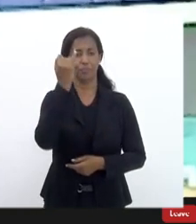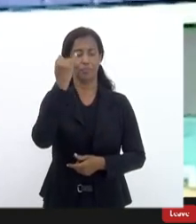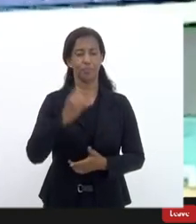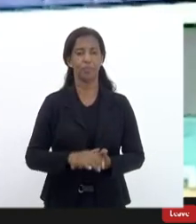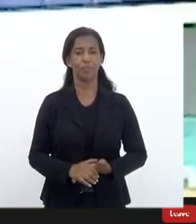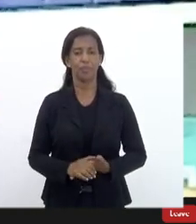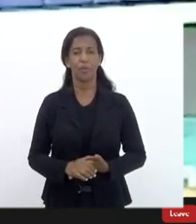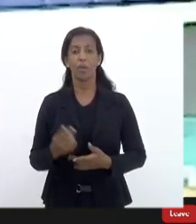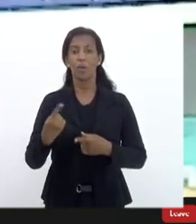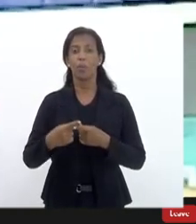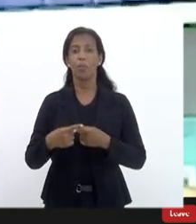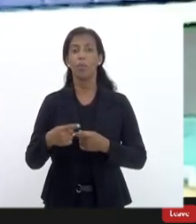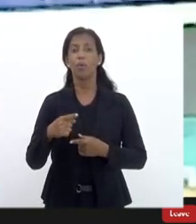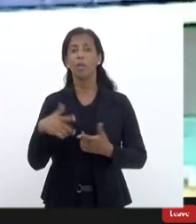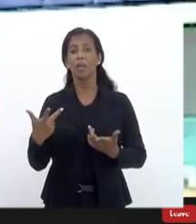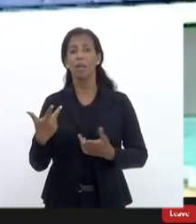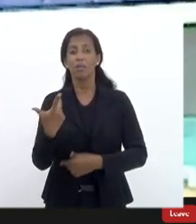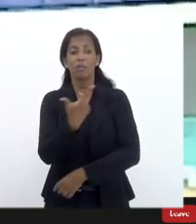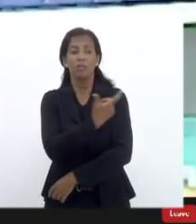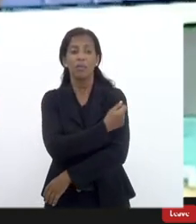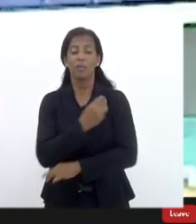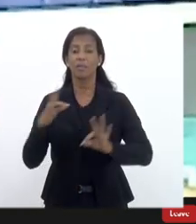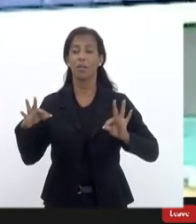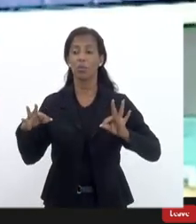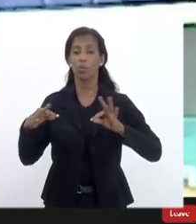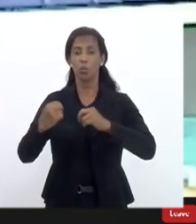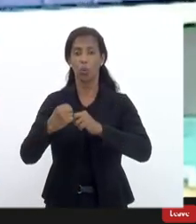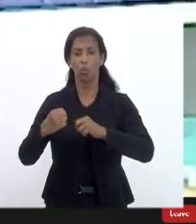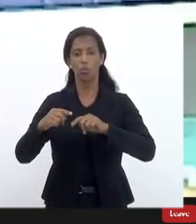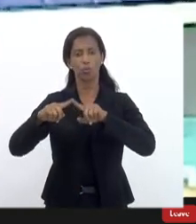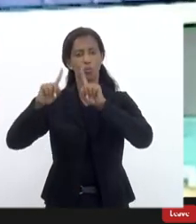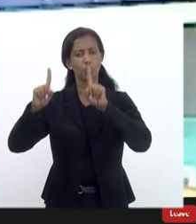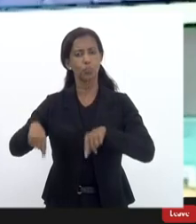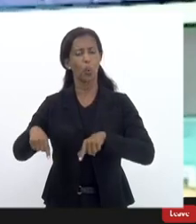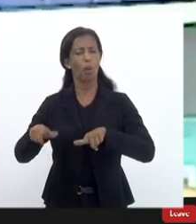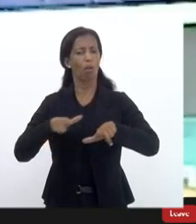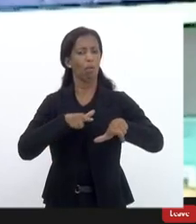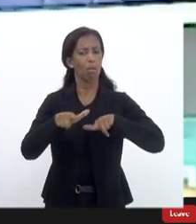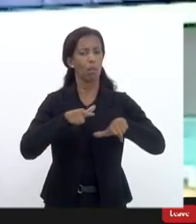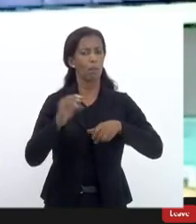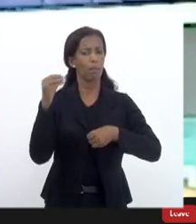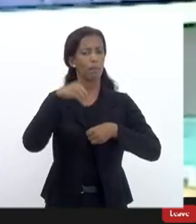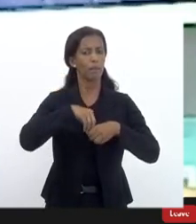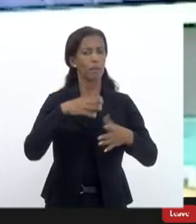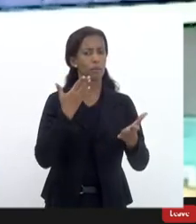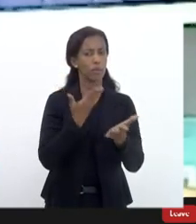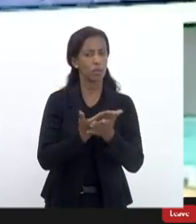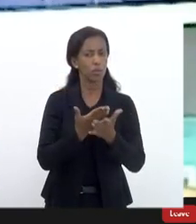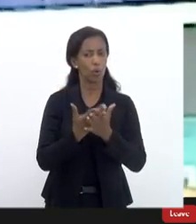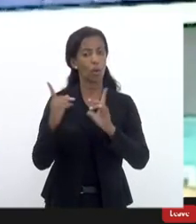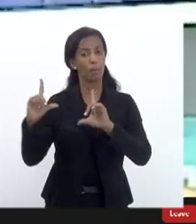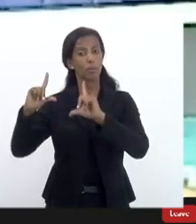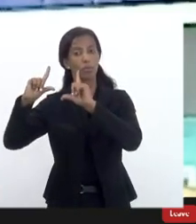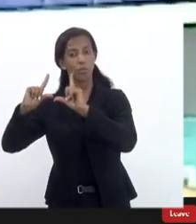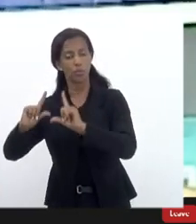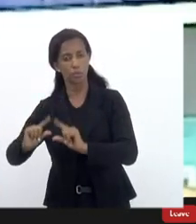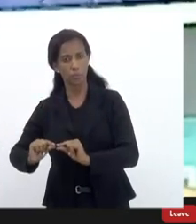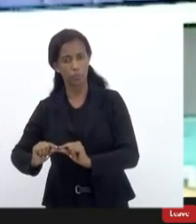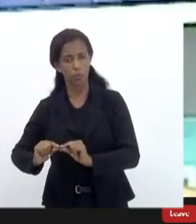não vacinar todos os funcionários públicos do estado do Rio de Janeiro para mitigar